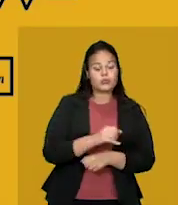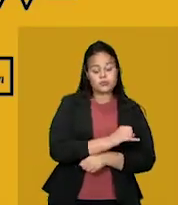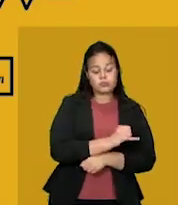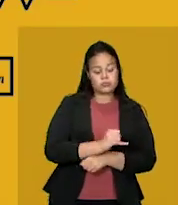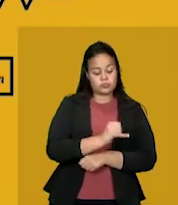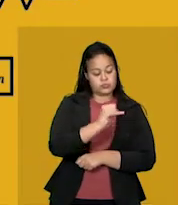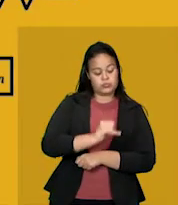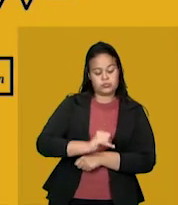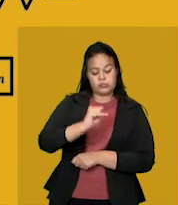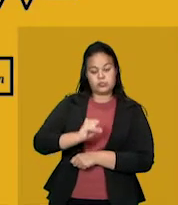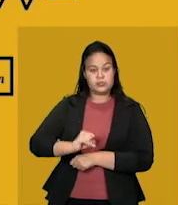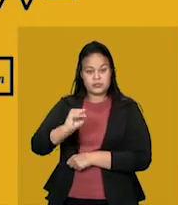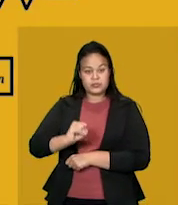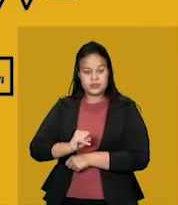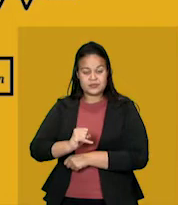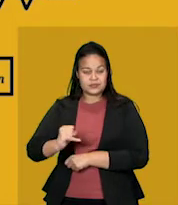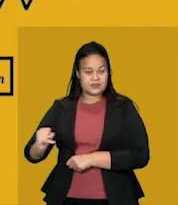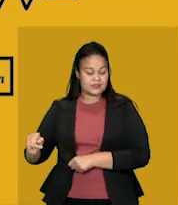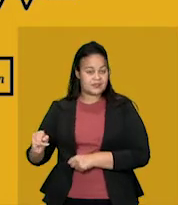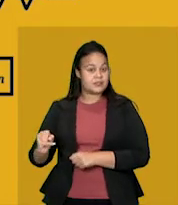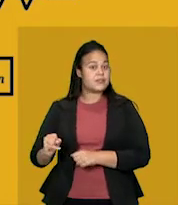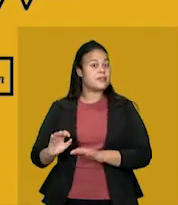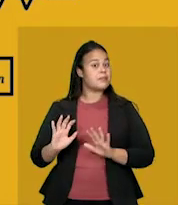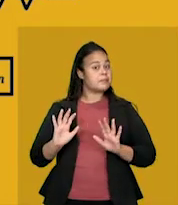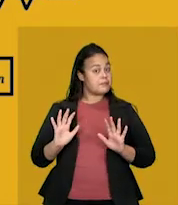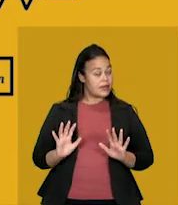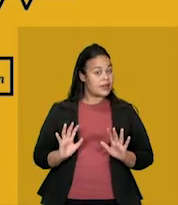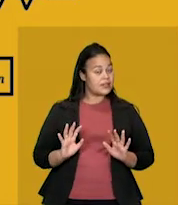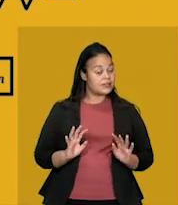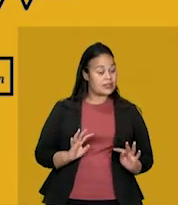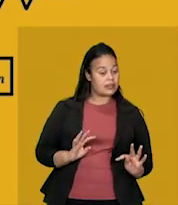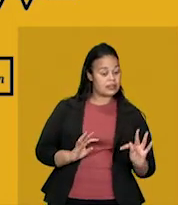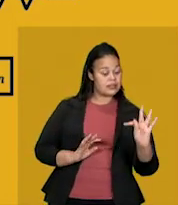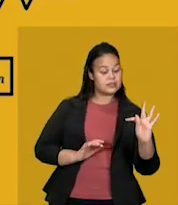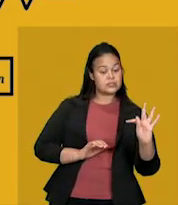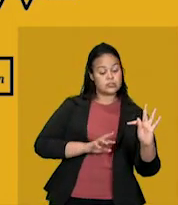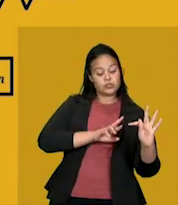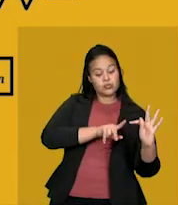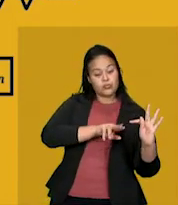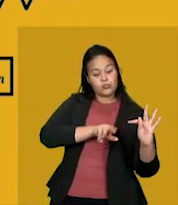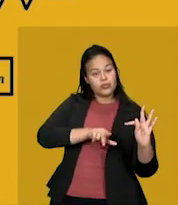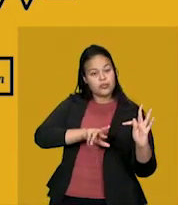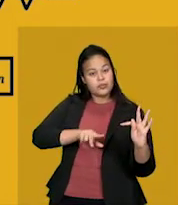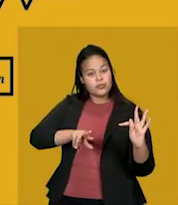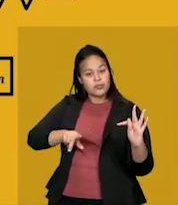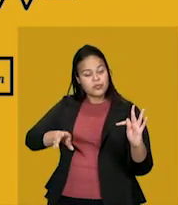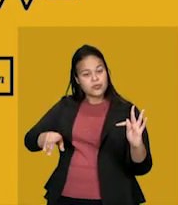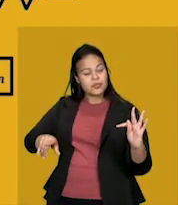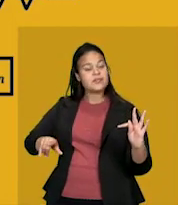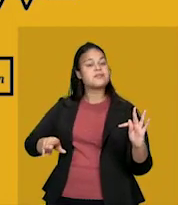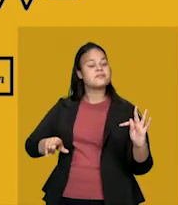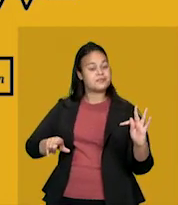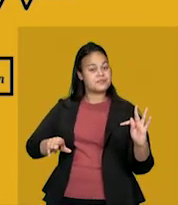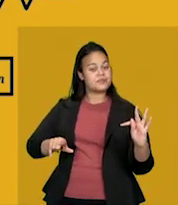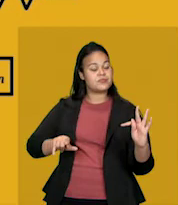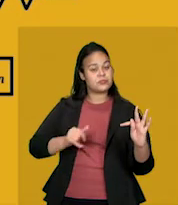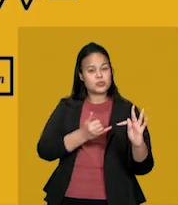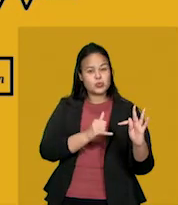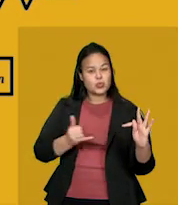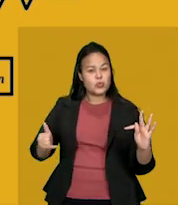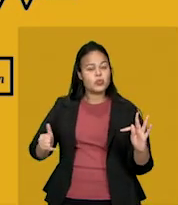a tensão, a diferença de potencial vai se dividir. Então, a tensão